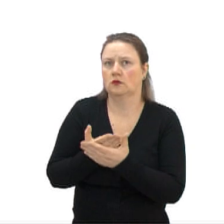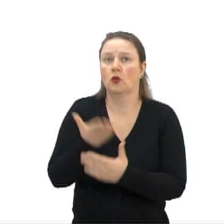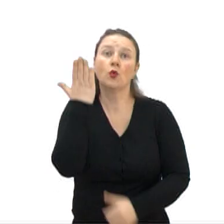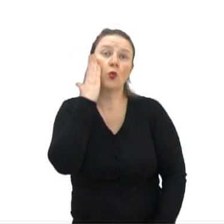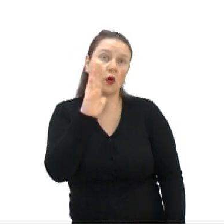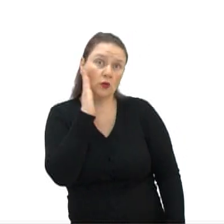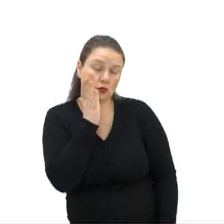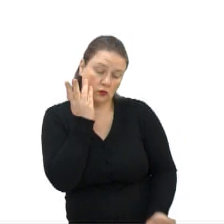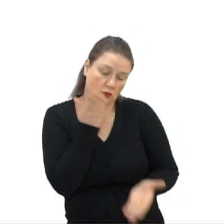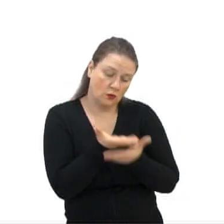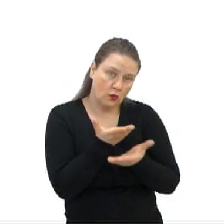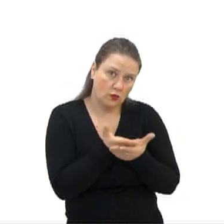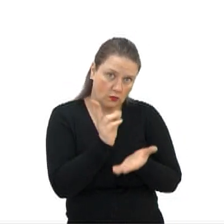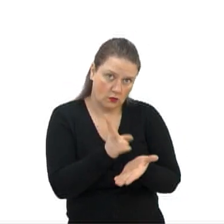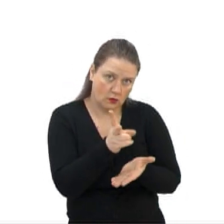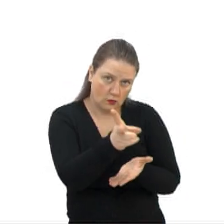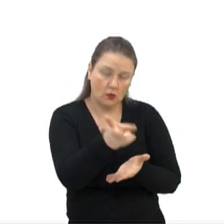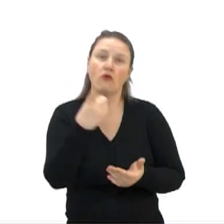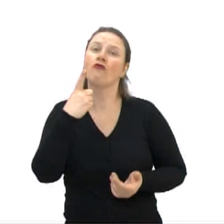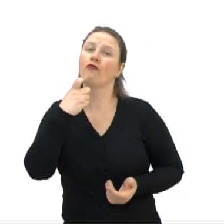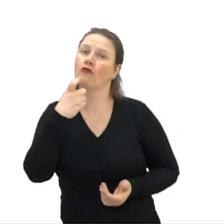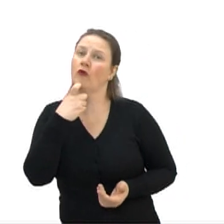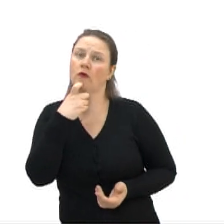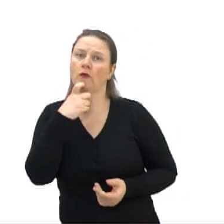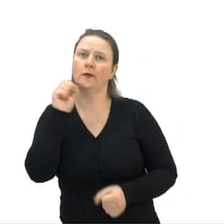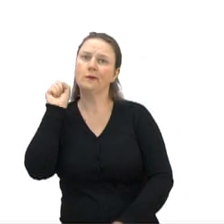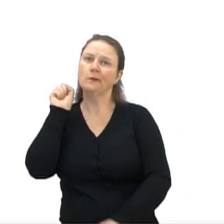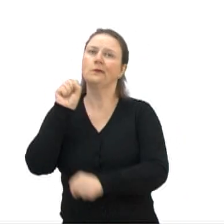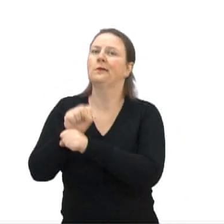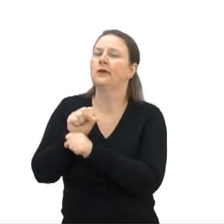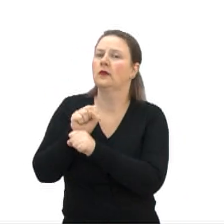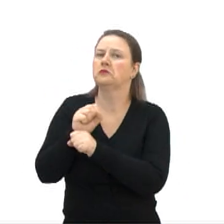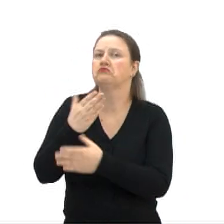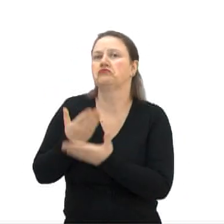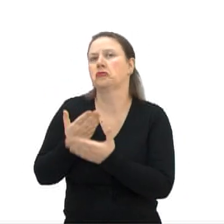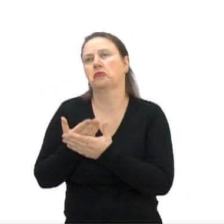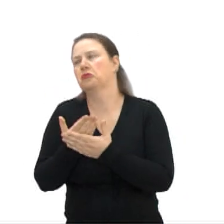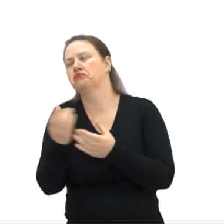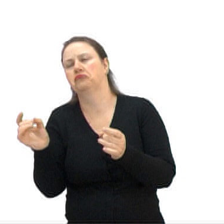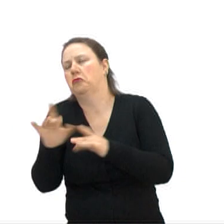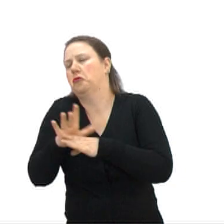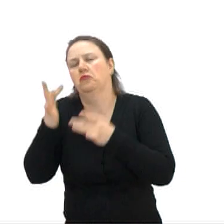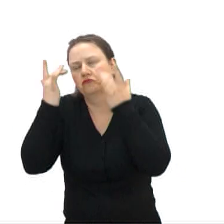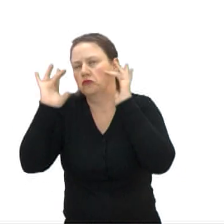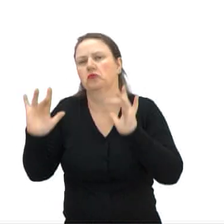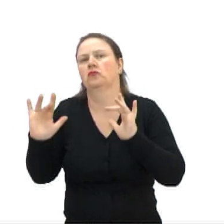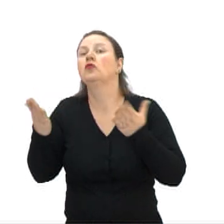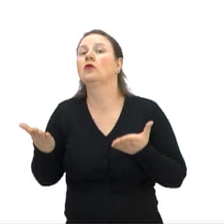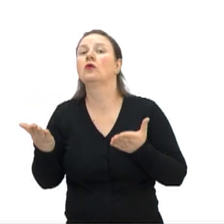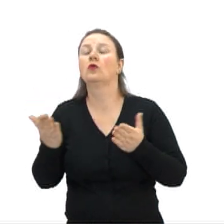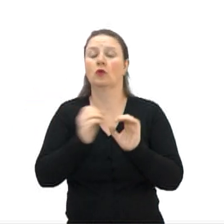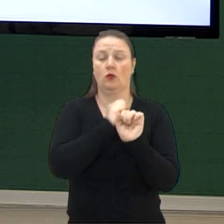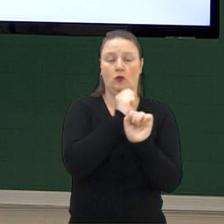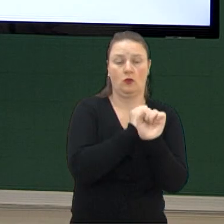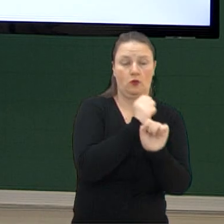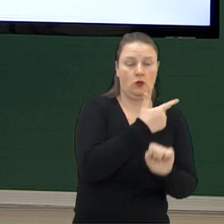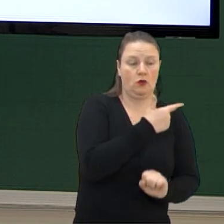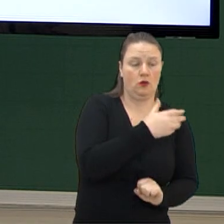que estudam, em vermelho os que não estudam. Aqui, primeiro o ano de 2011, depois o ano